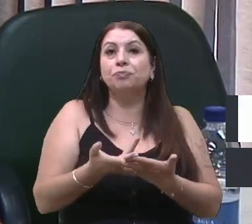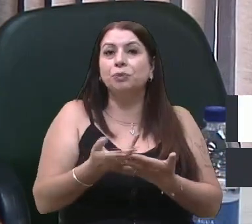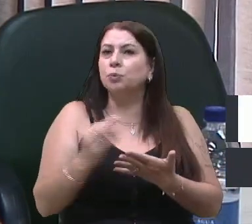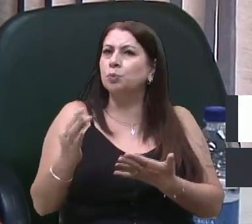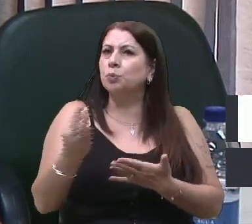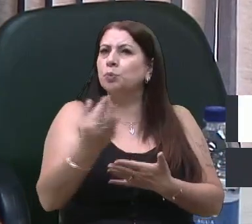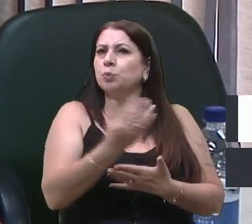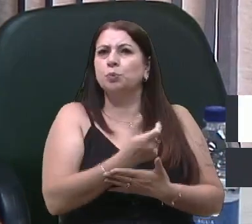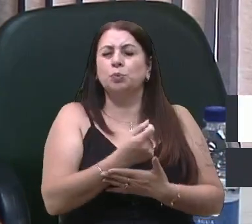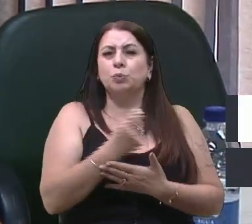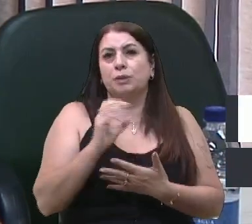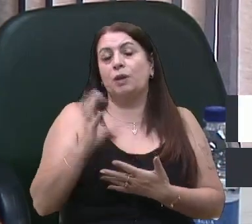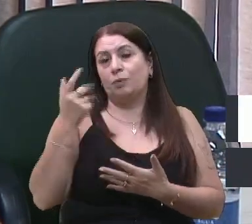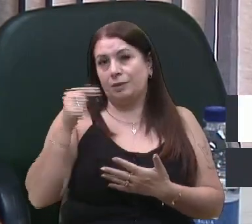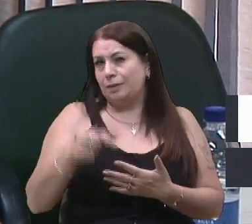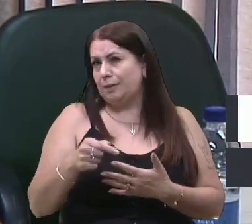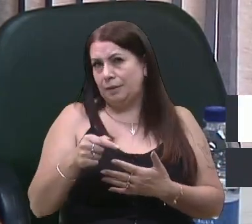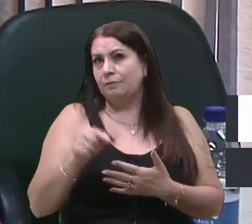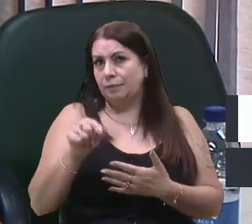isso que está acontecendo,